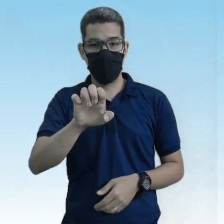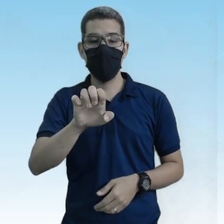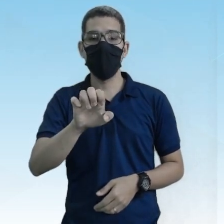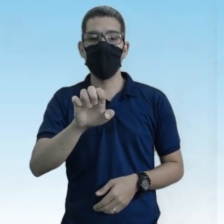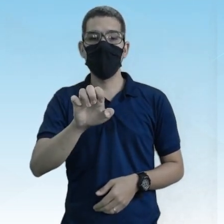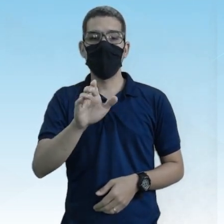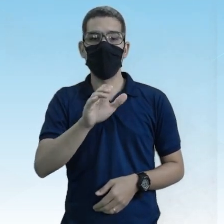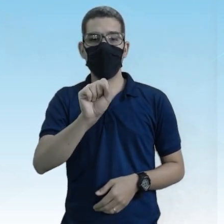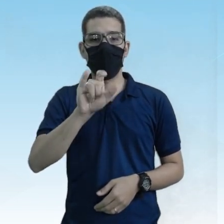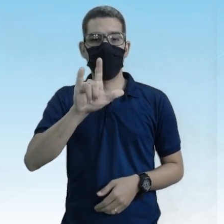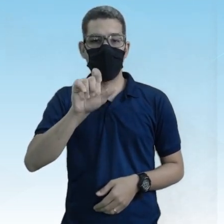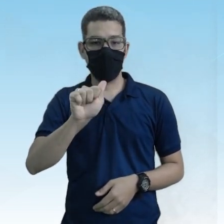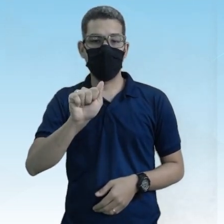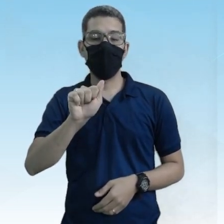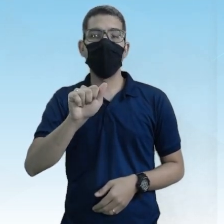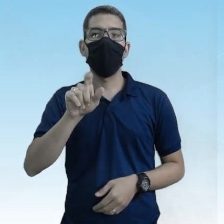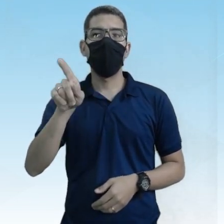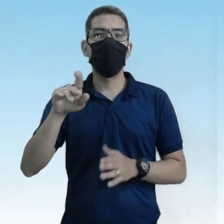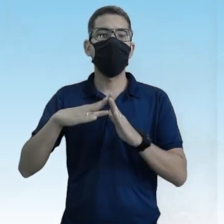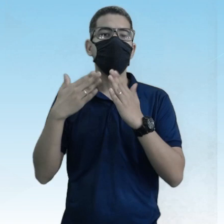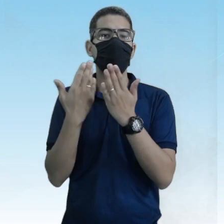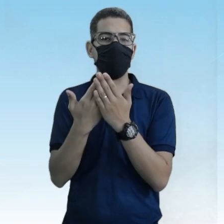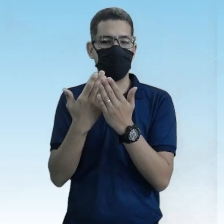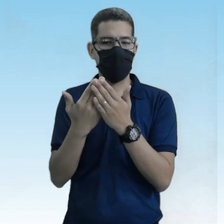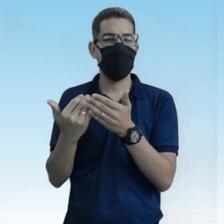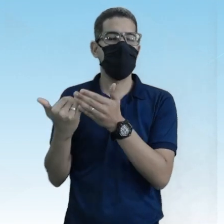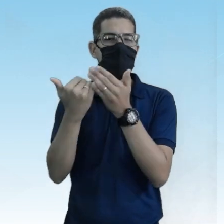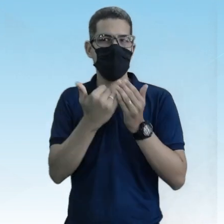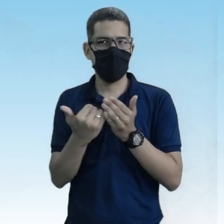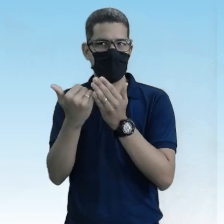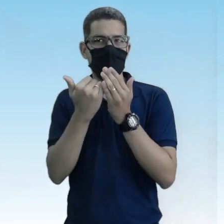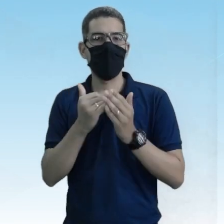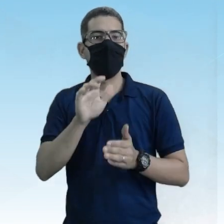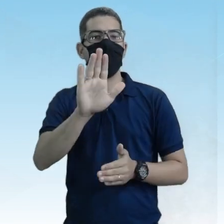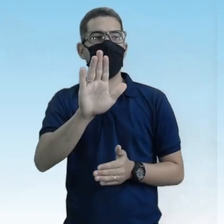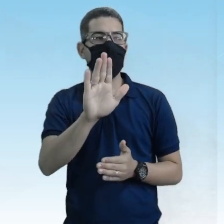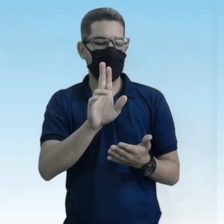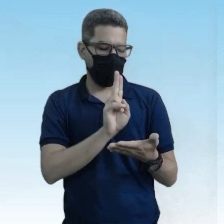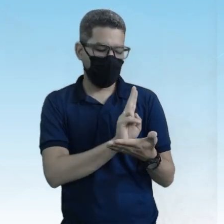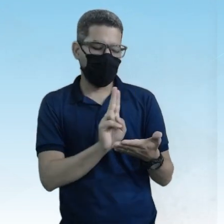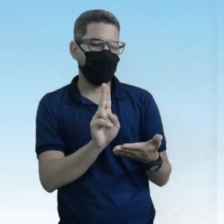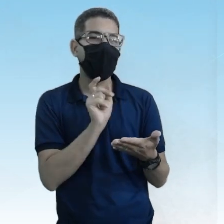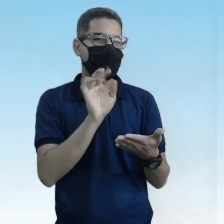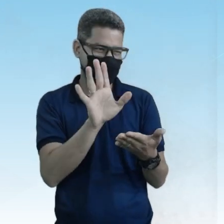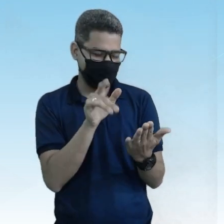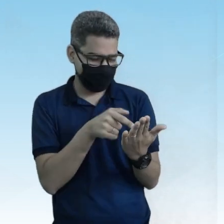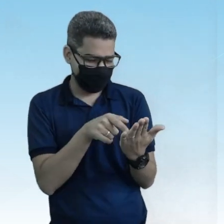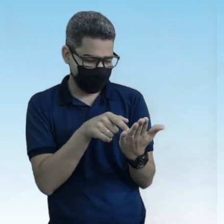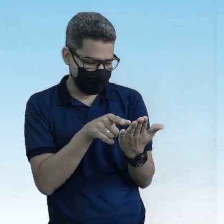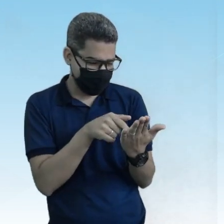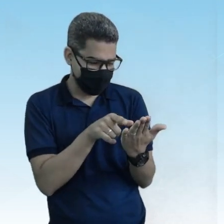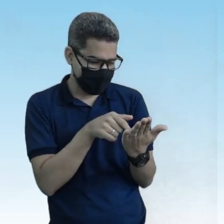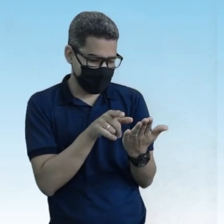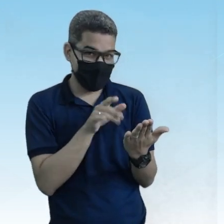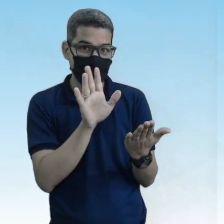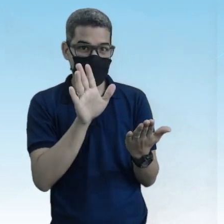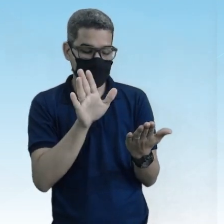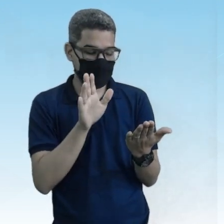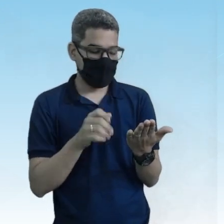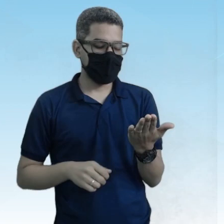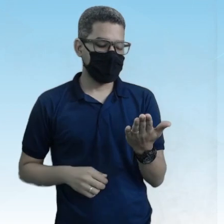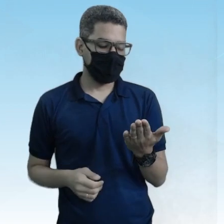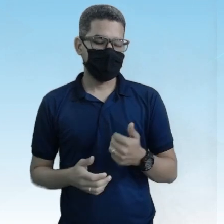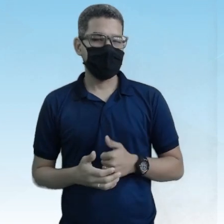escola em Igaraçu. Deixa eu pegar só os dados da escola, é rapidinho, tá? Para você poder acompanhar aqui